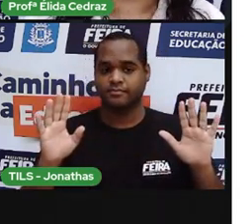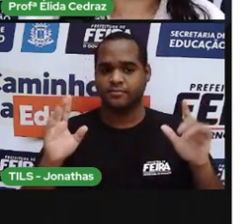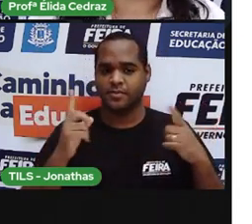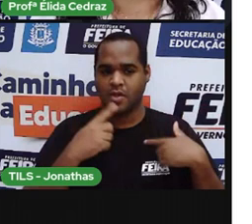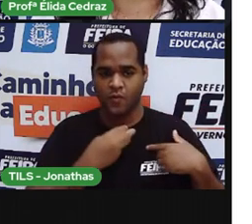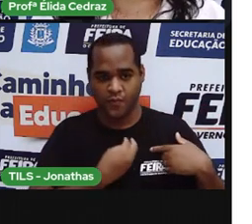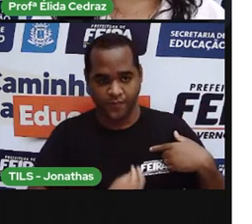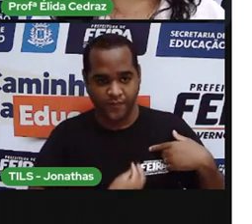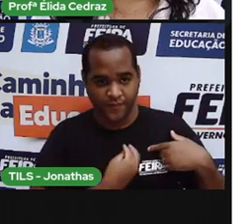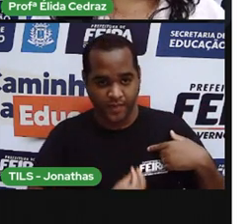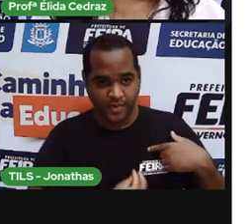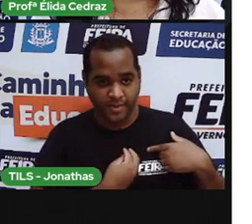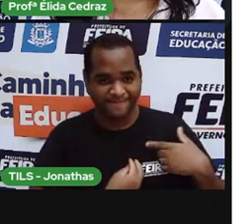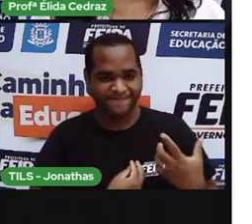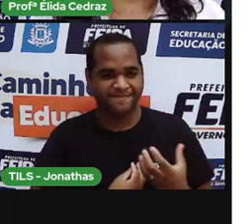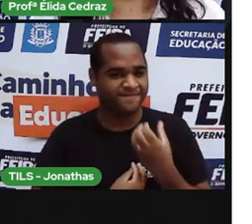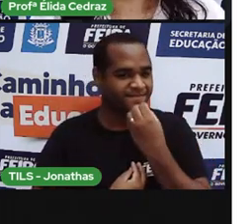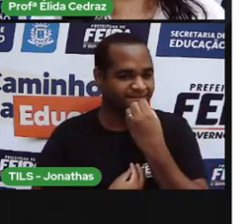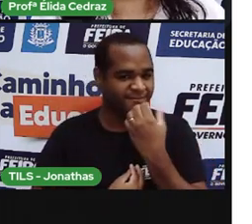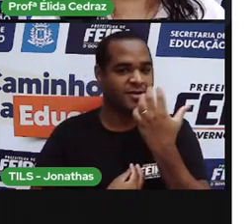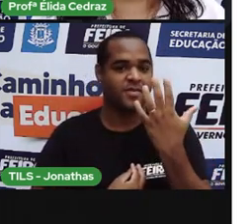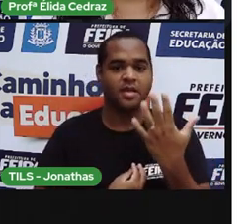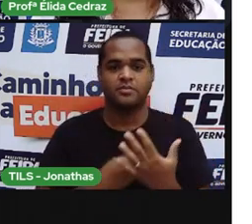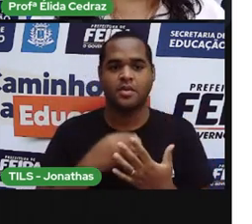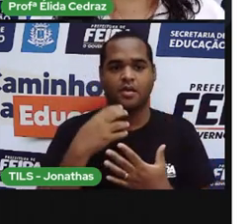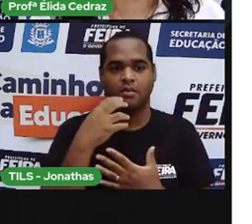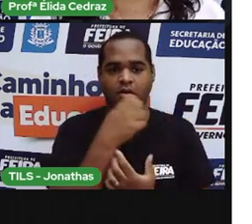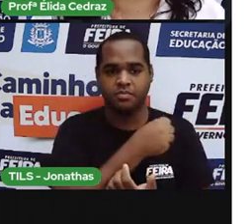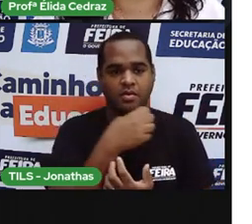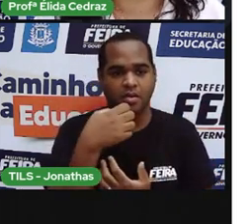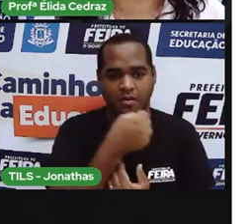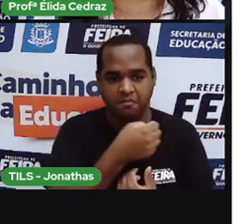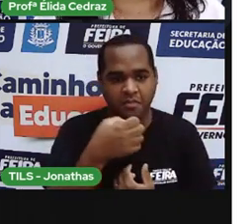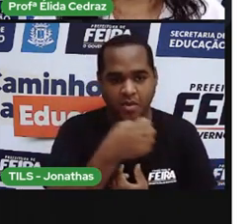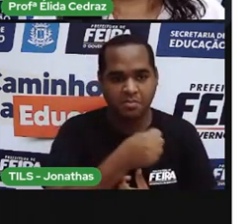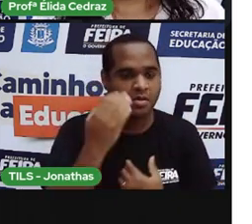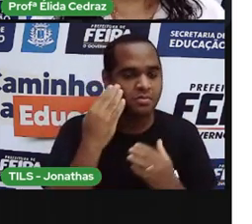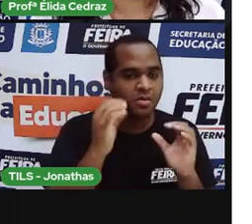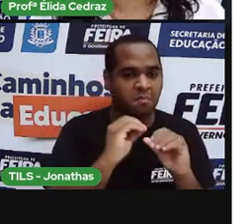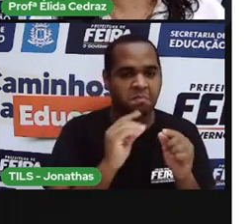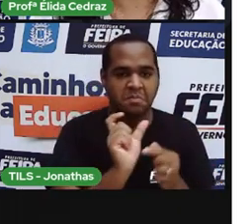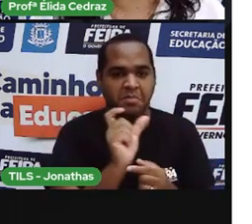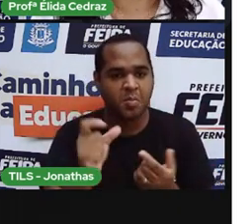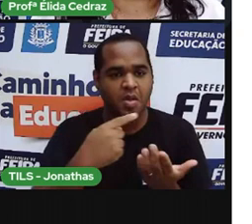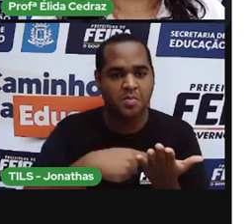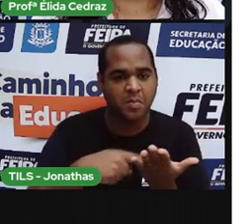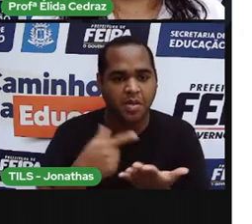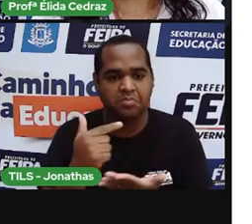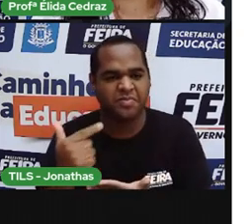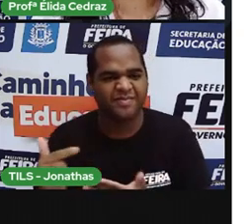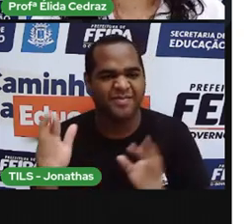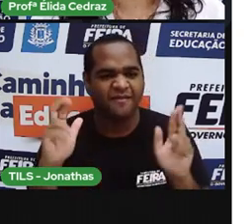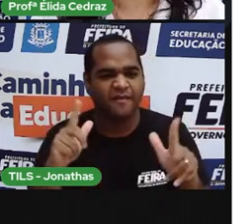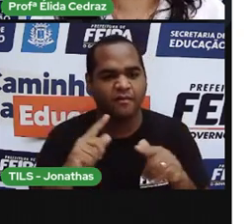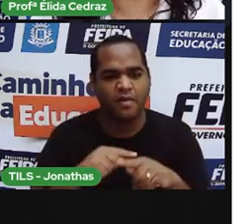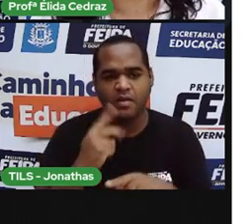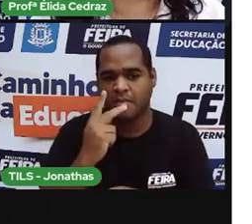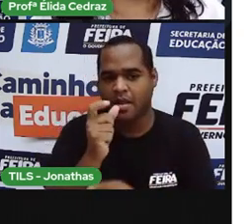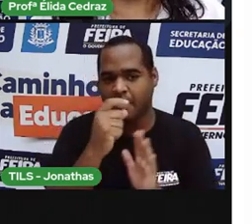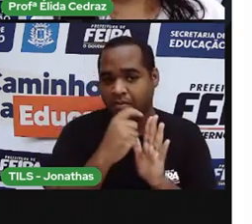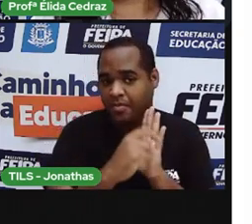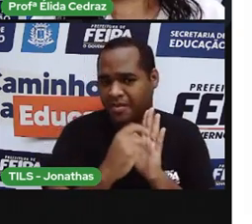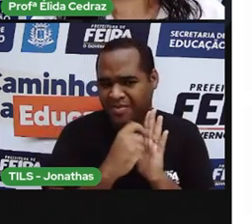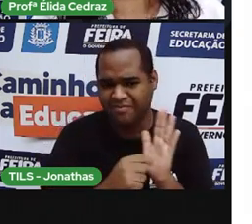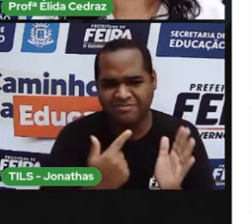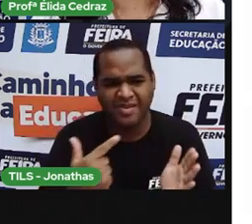vida. Quando a gente lê rápido, não tem vírgula, não tem rima, não tem verso, não